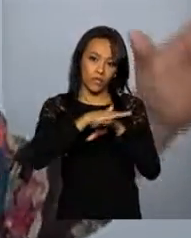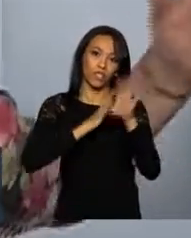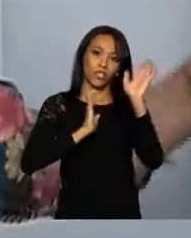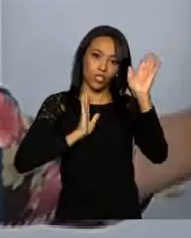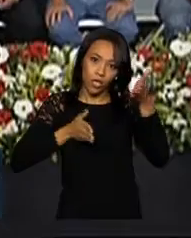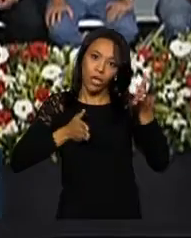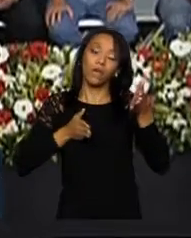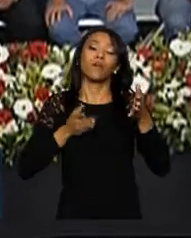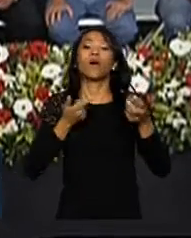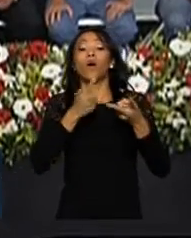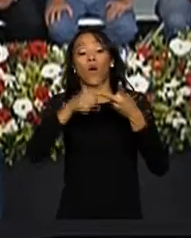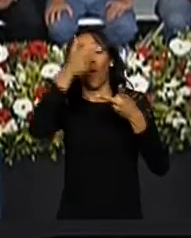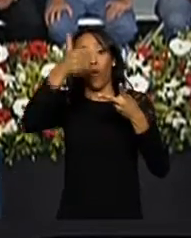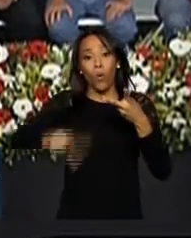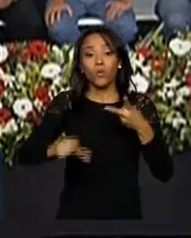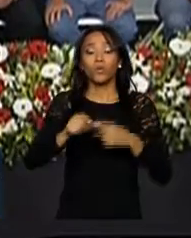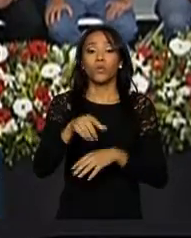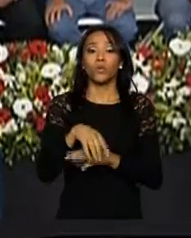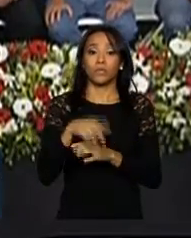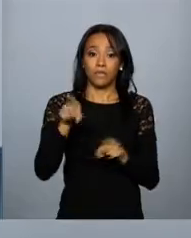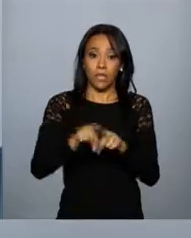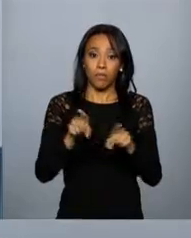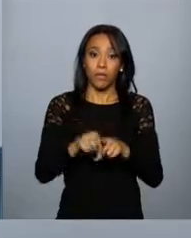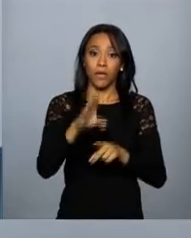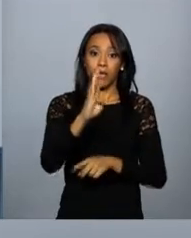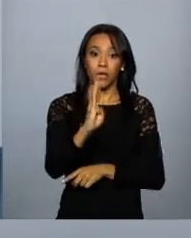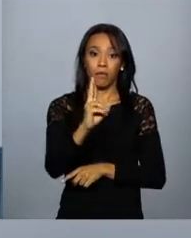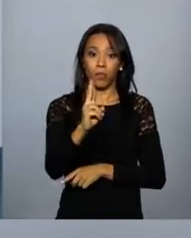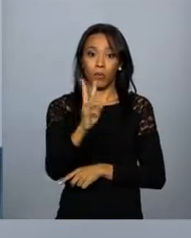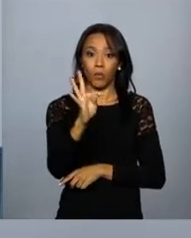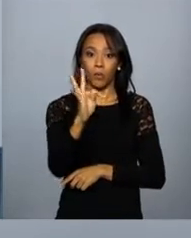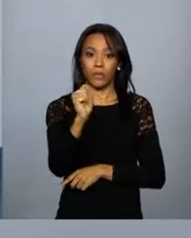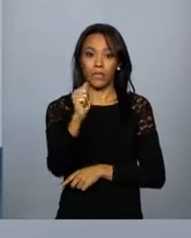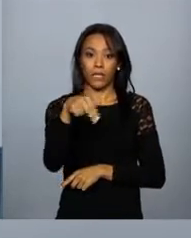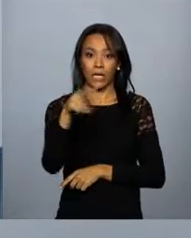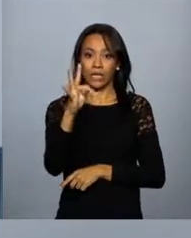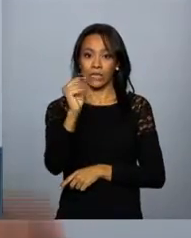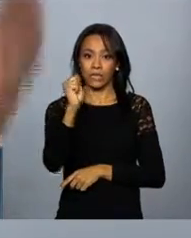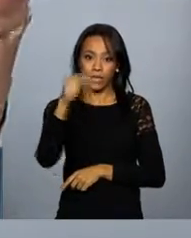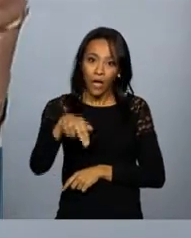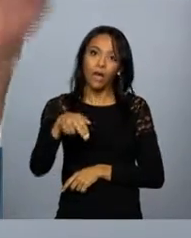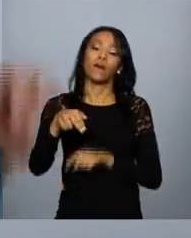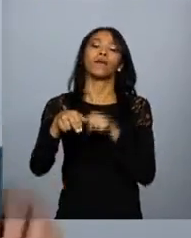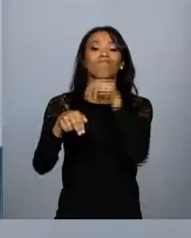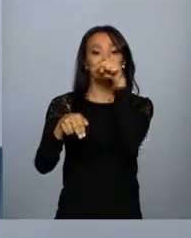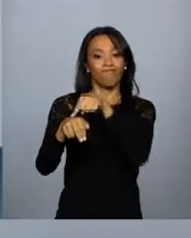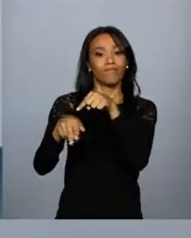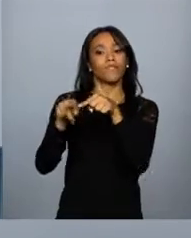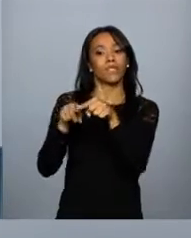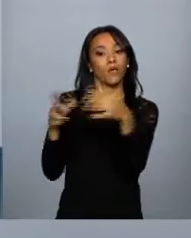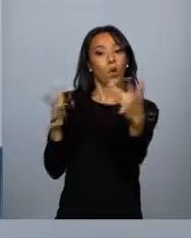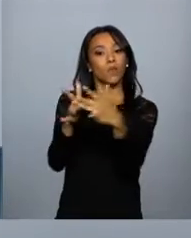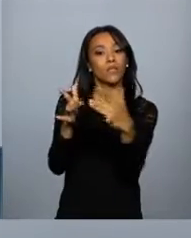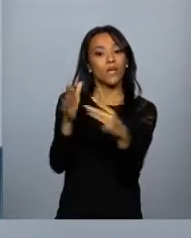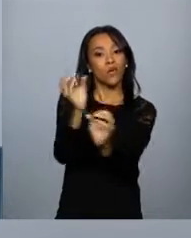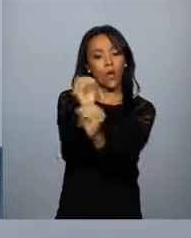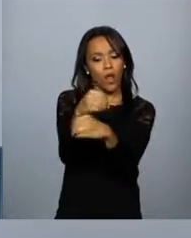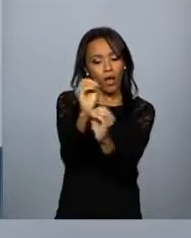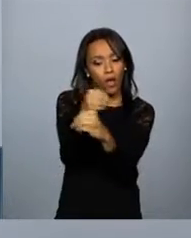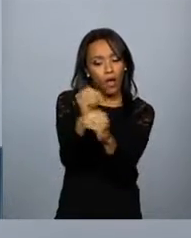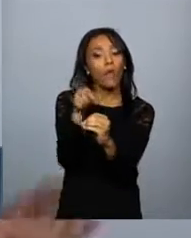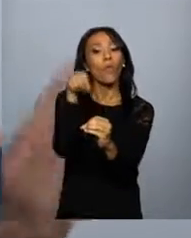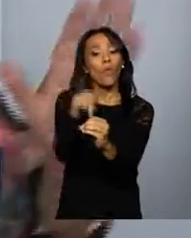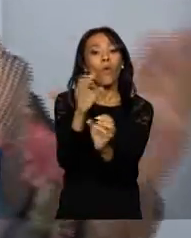está também fazendo uma parceria com o Sanofi, que é um laboratório